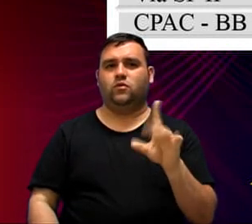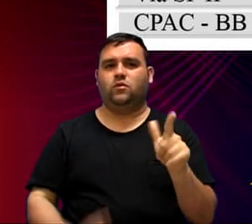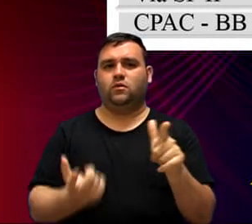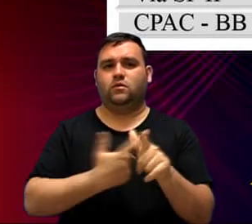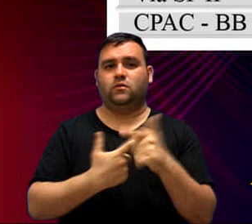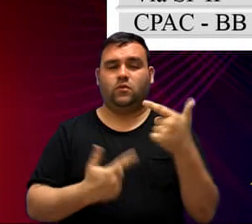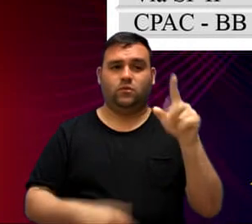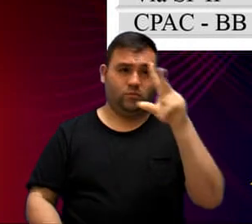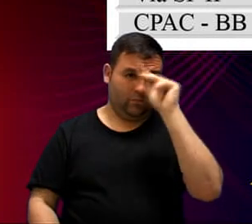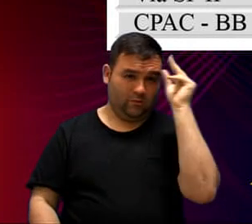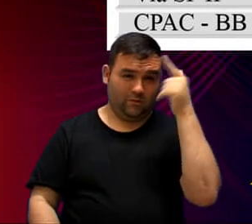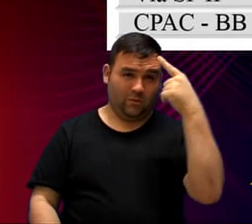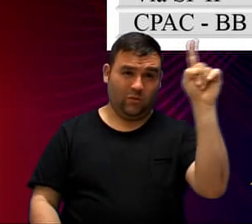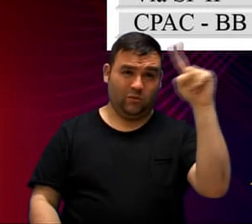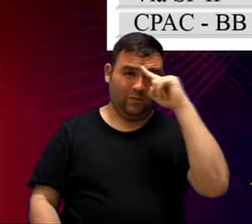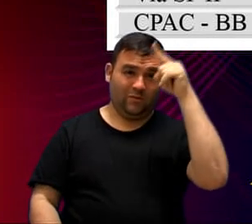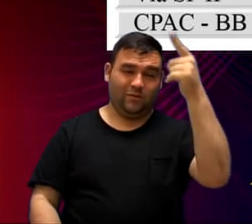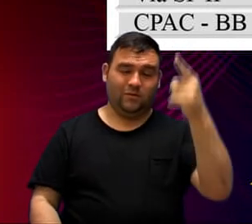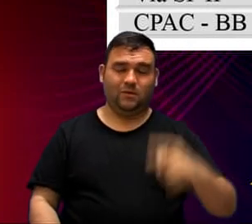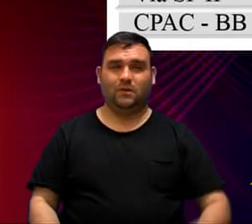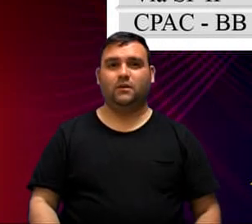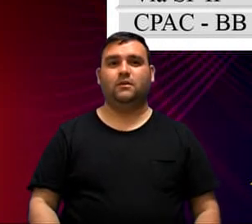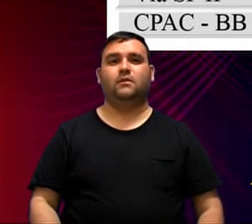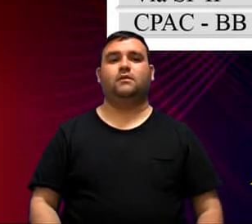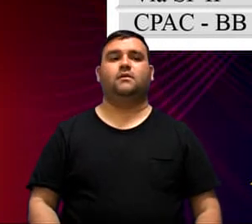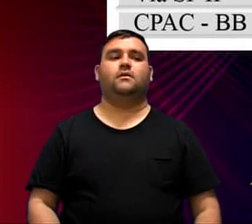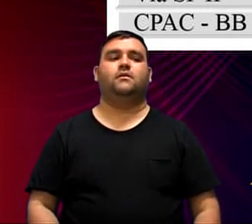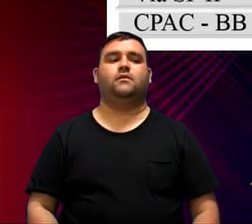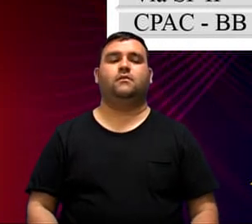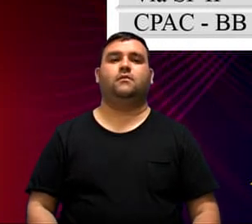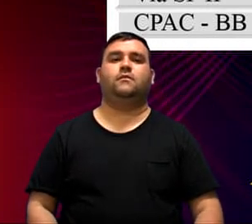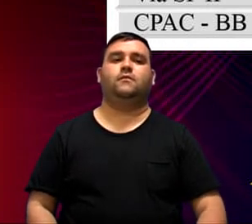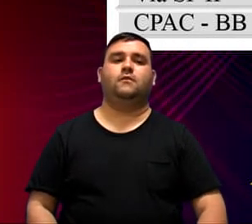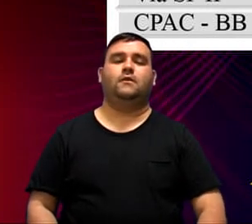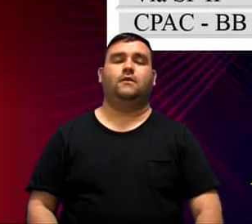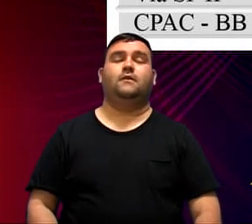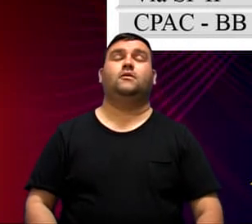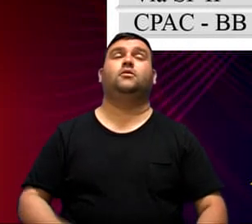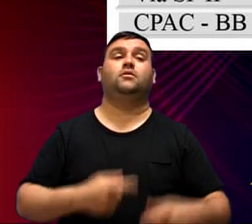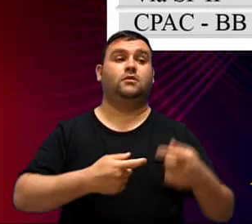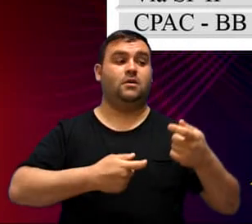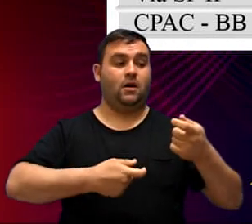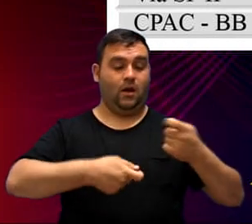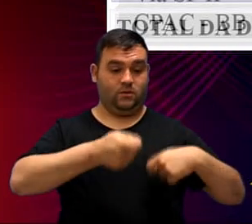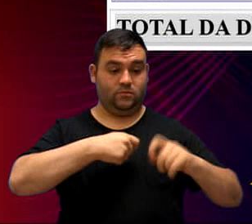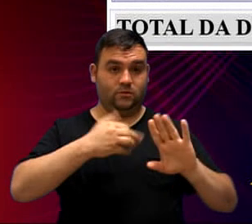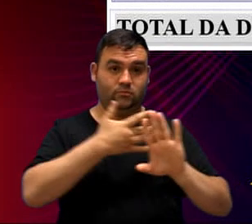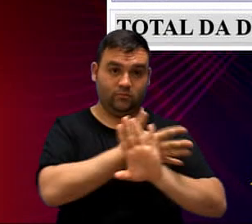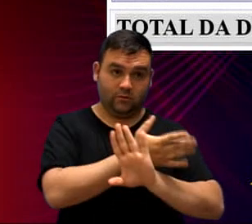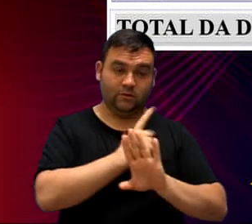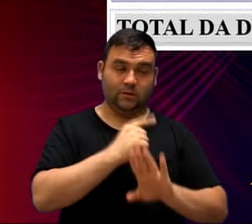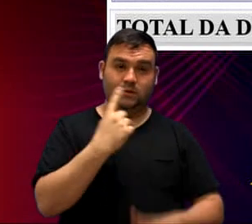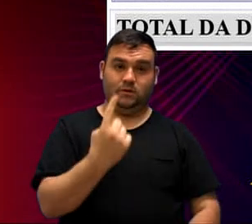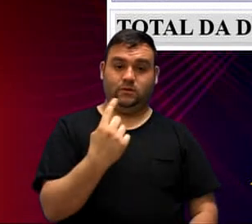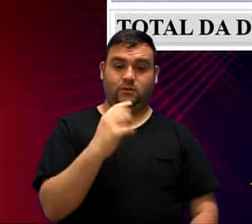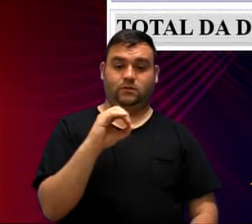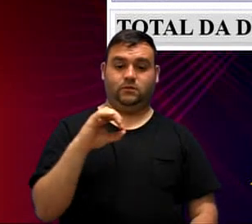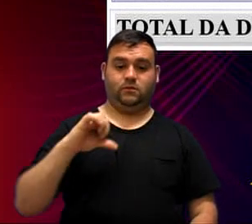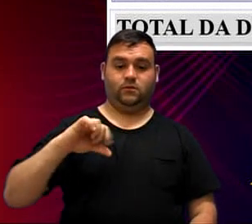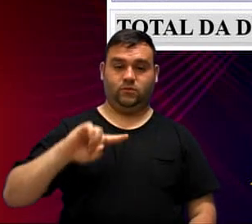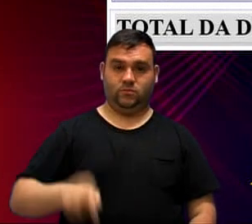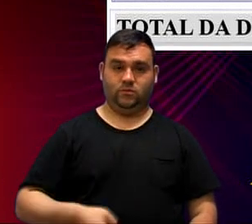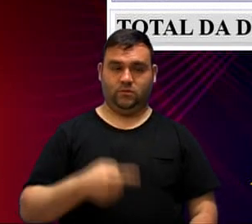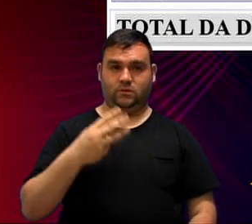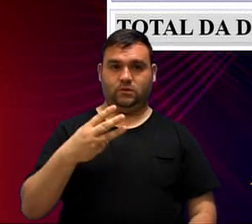próximo prefeito inventa outra coisa. Se for isso aqui, então... Administração indireta tem uma dívida de